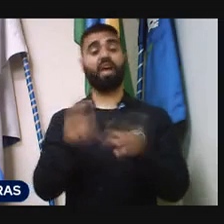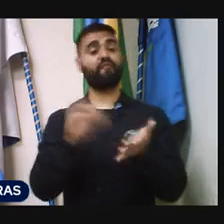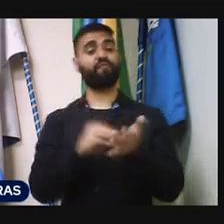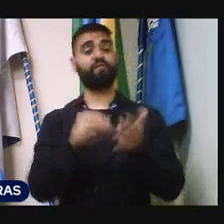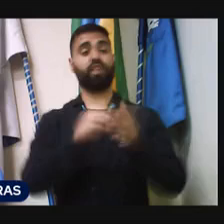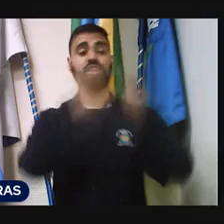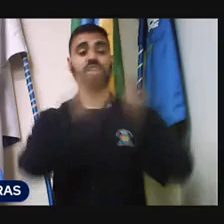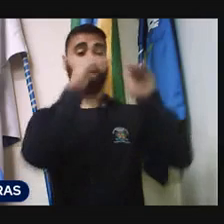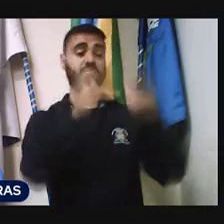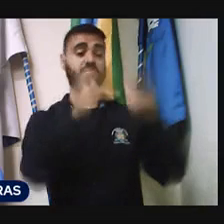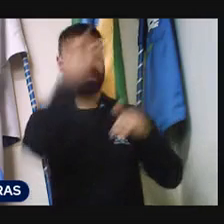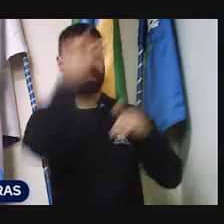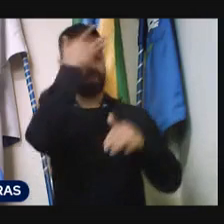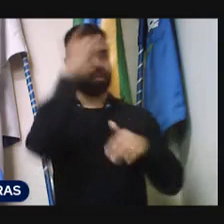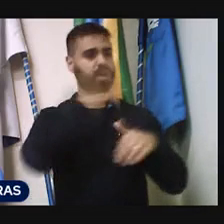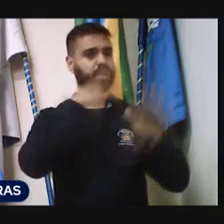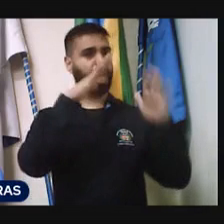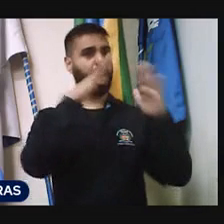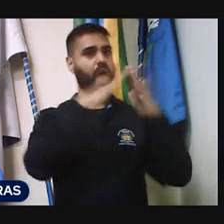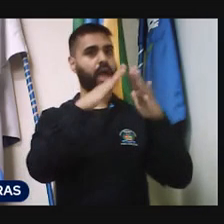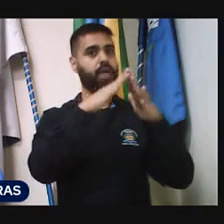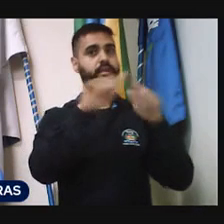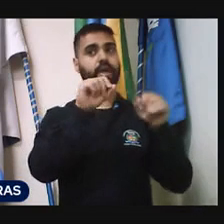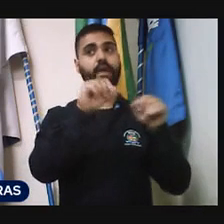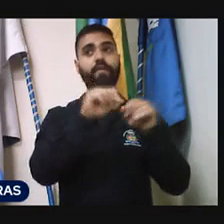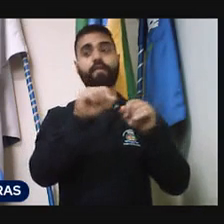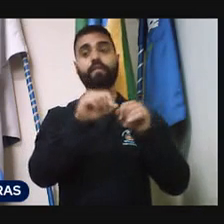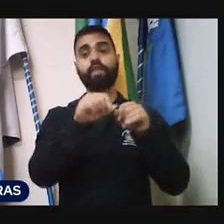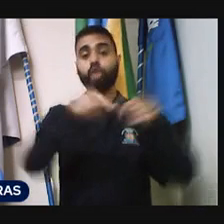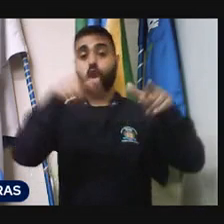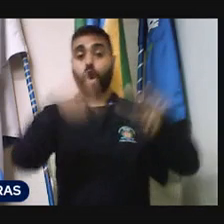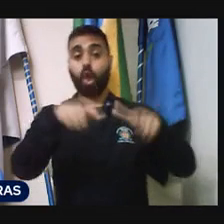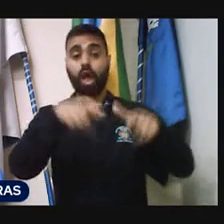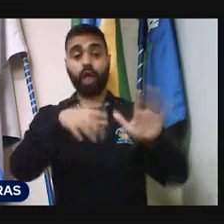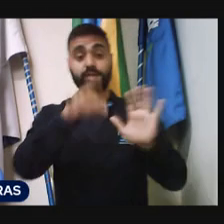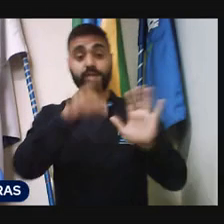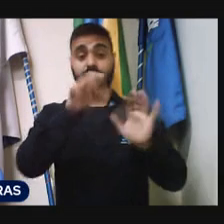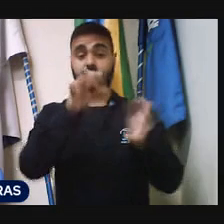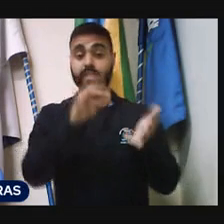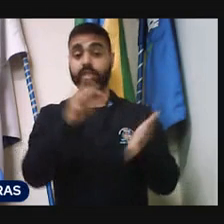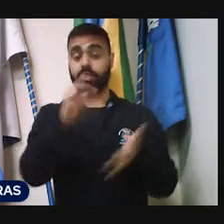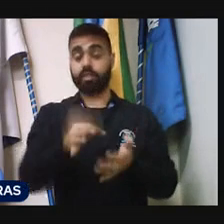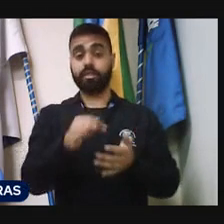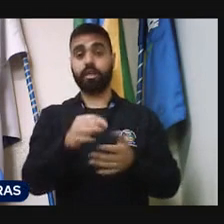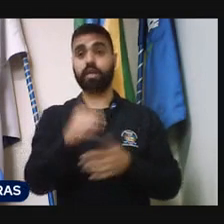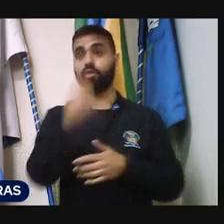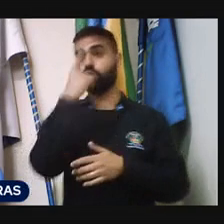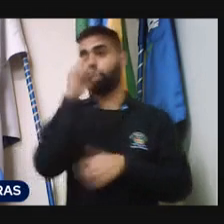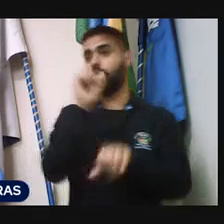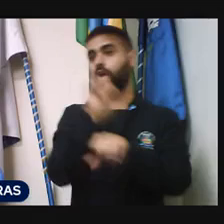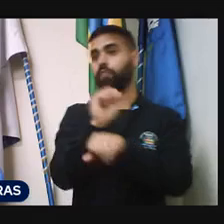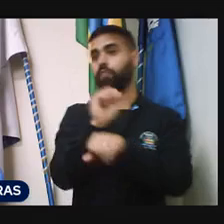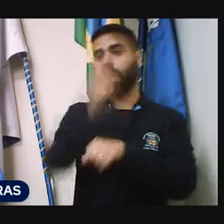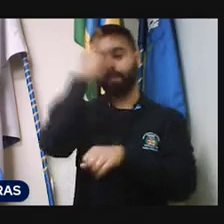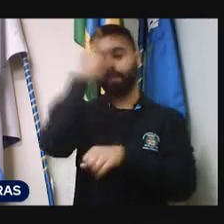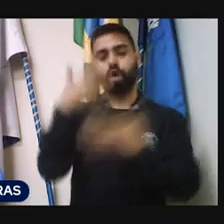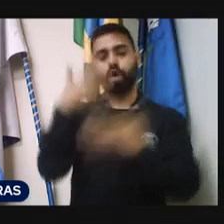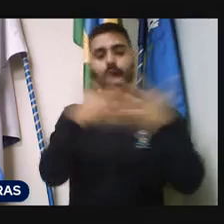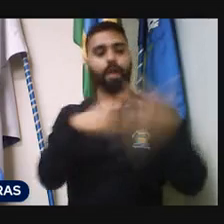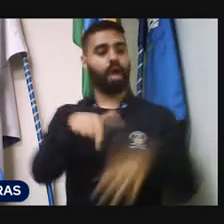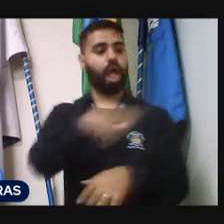para com a moradora que construiu um ponto para o correto armazenamento temporário do seu lixo À Espera da coleta